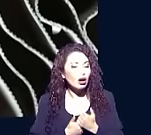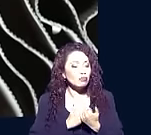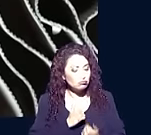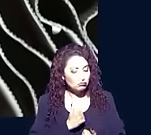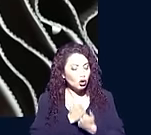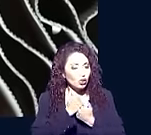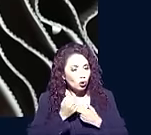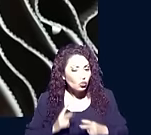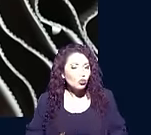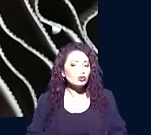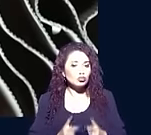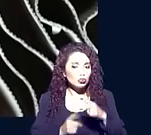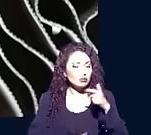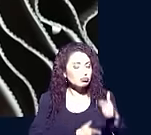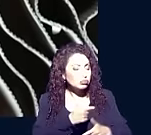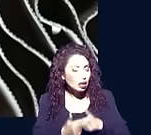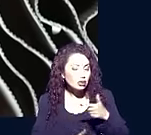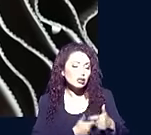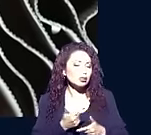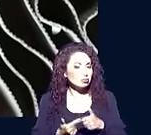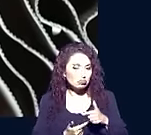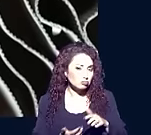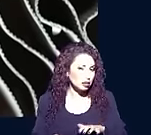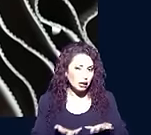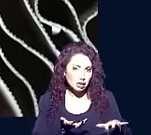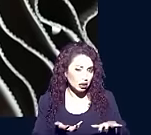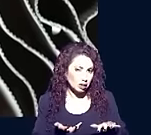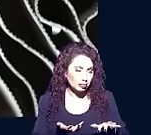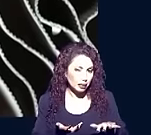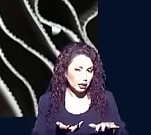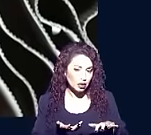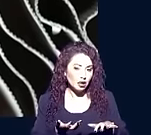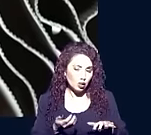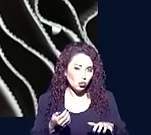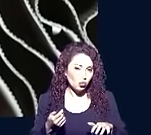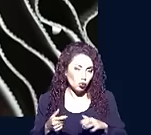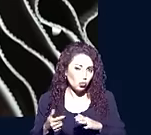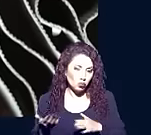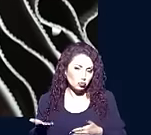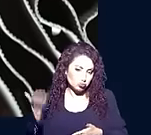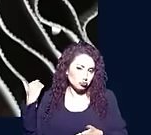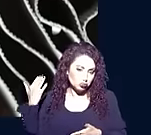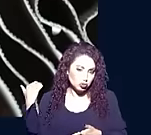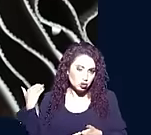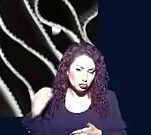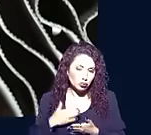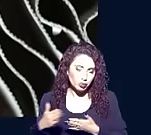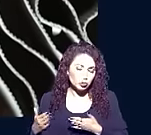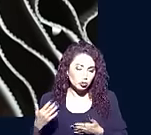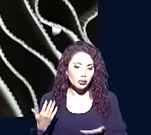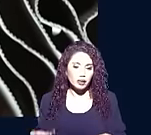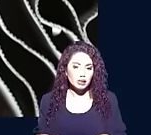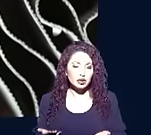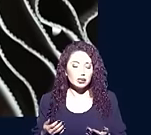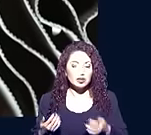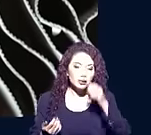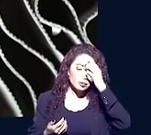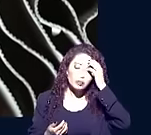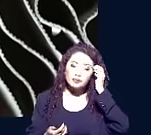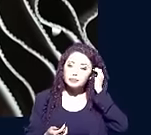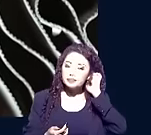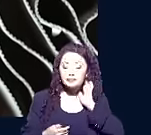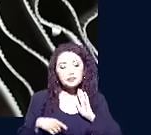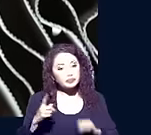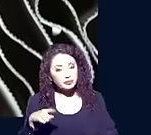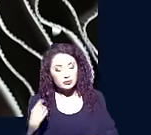papel que a câmara continuou e fez no mandato passado então a previsibilidade Amanda a tranquilidade de que não há surpresas de